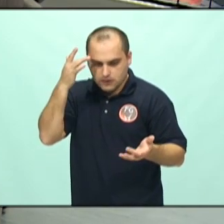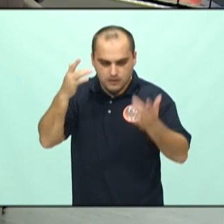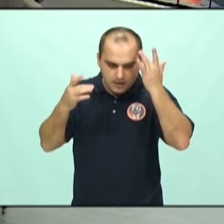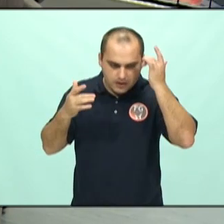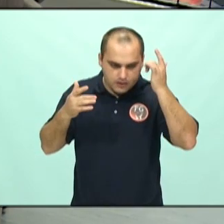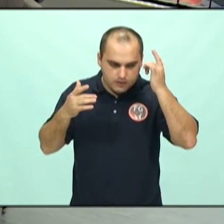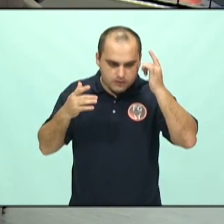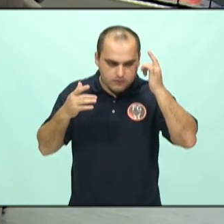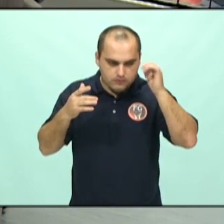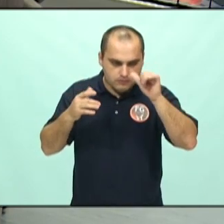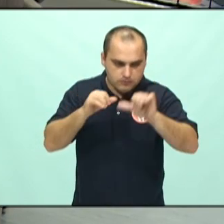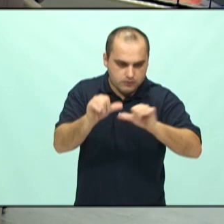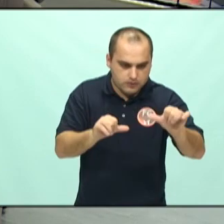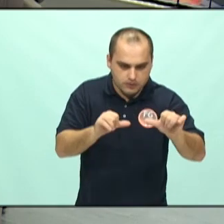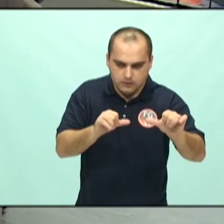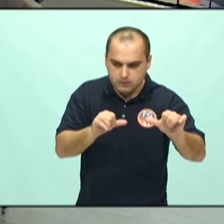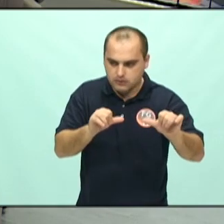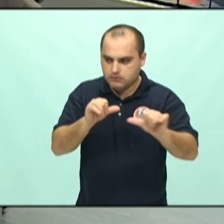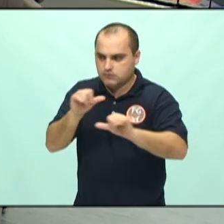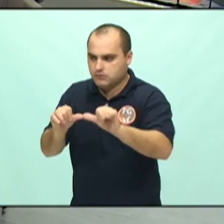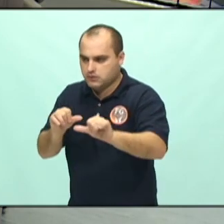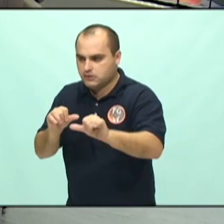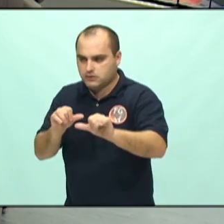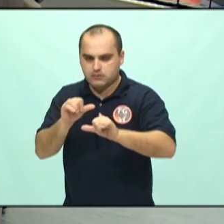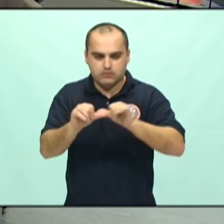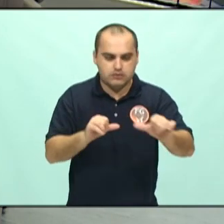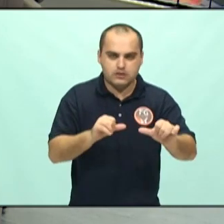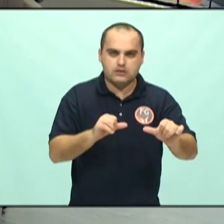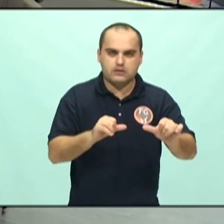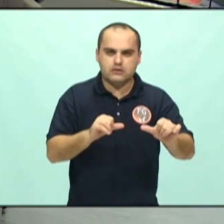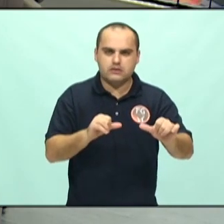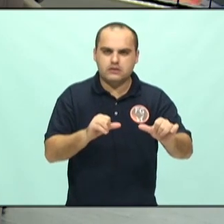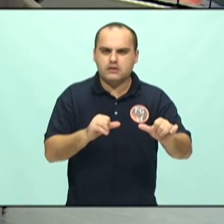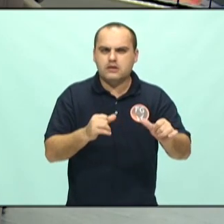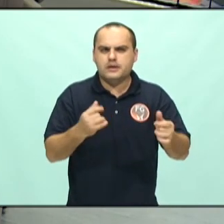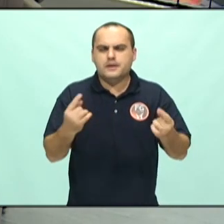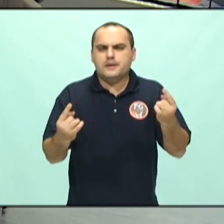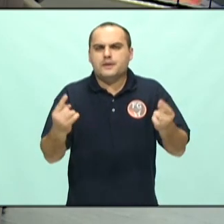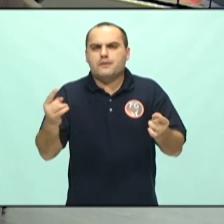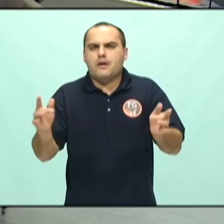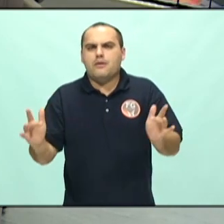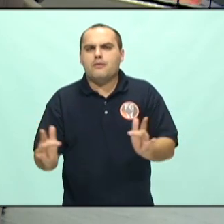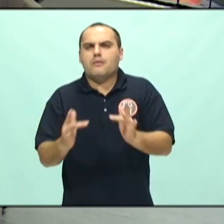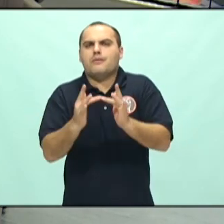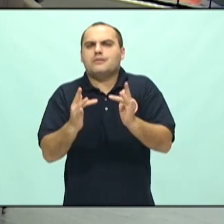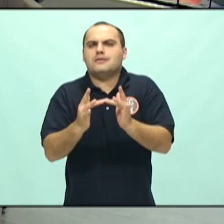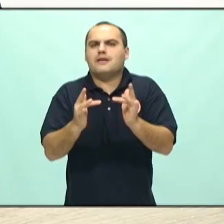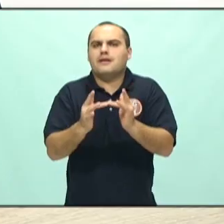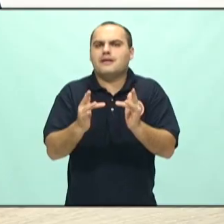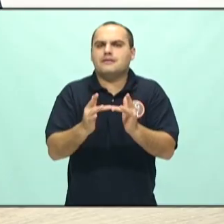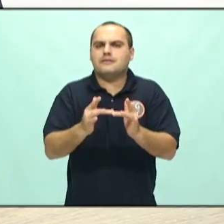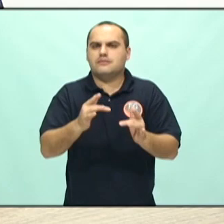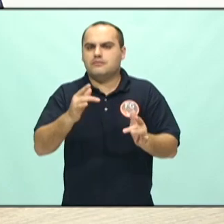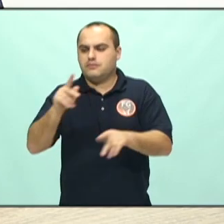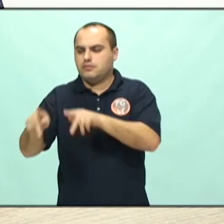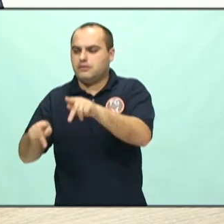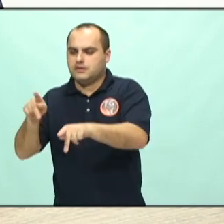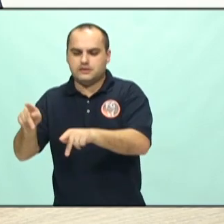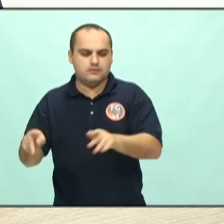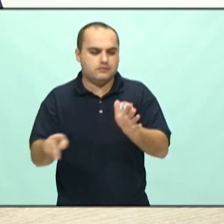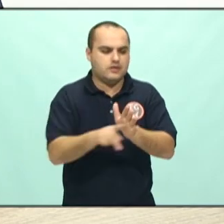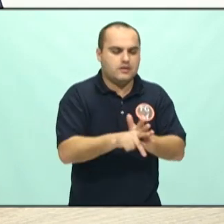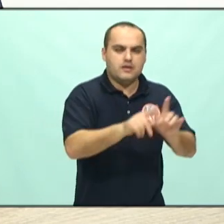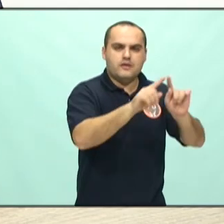esse cidadão vai ter com o servidor público, que agora não passaria, seria terceirizado. Então,